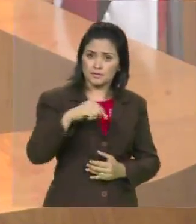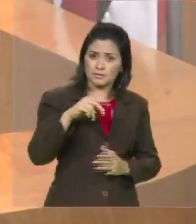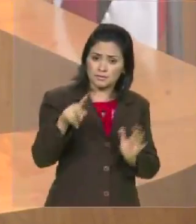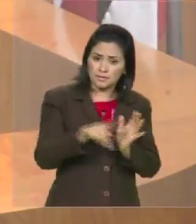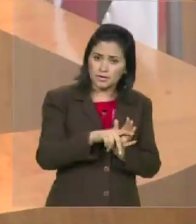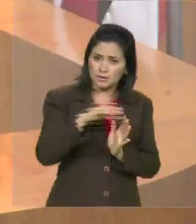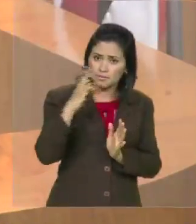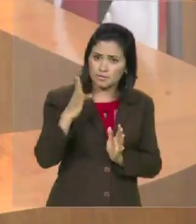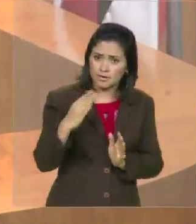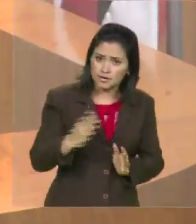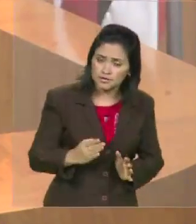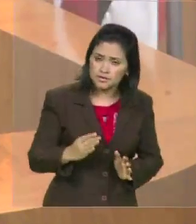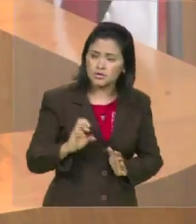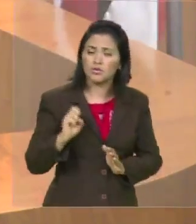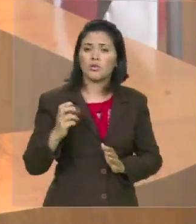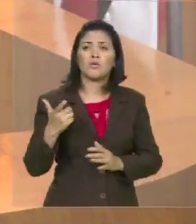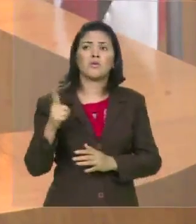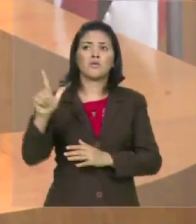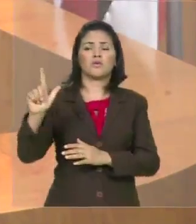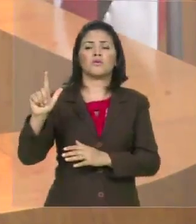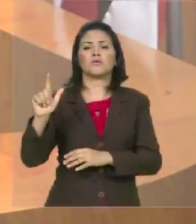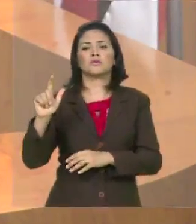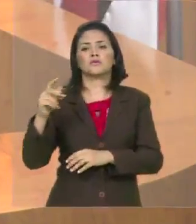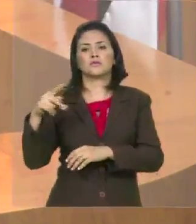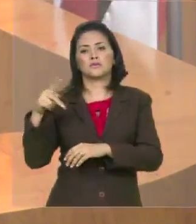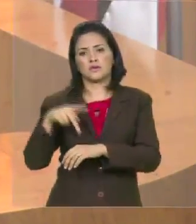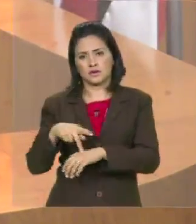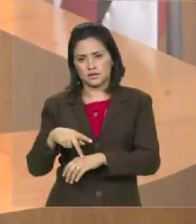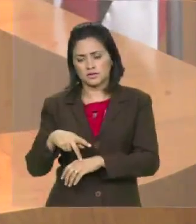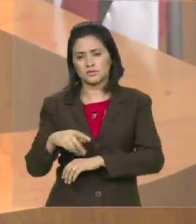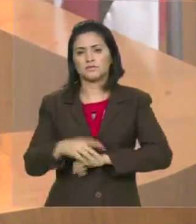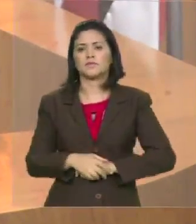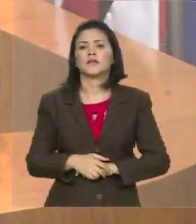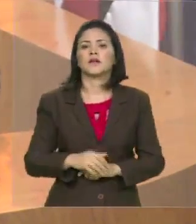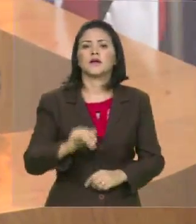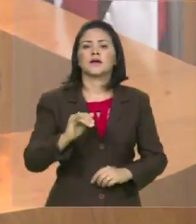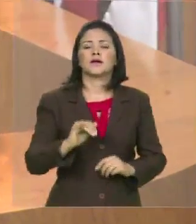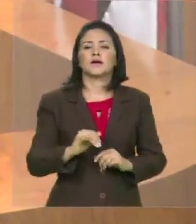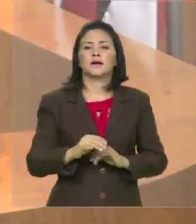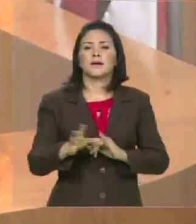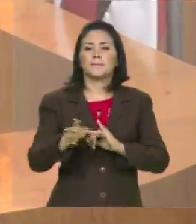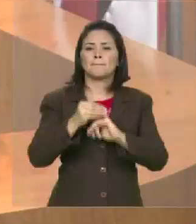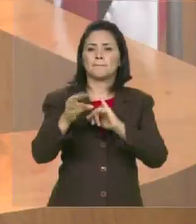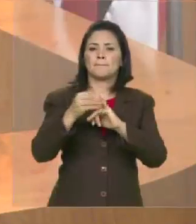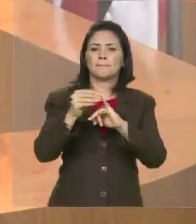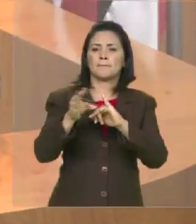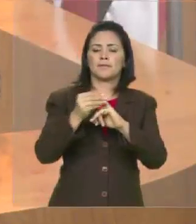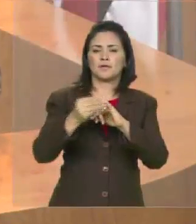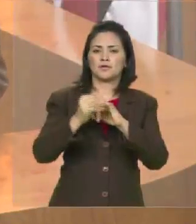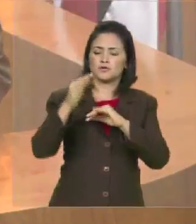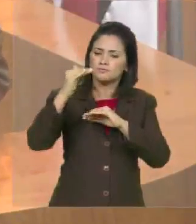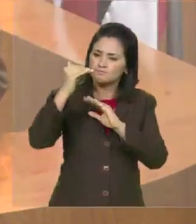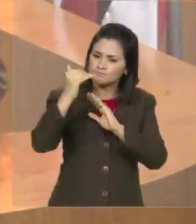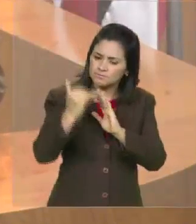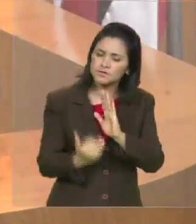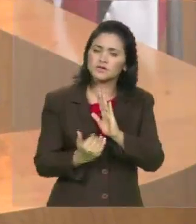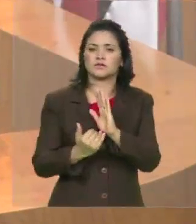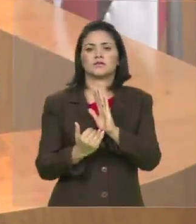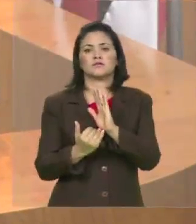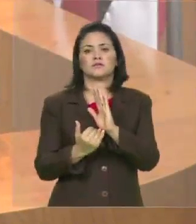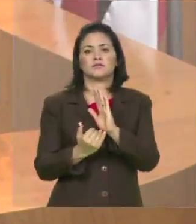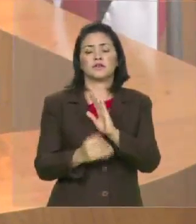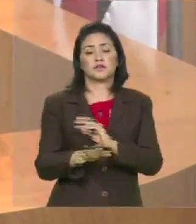tarifas alfandegárias reduzidas ou ausentes. Essas regiões ficam isoladas e geralmente são